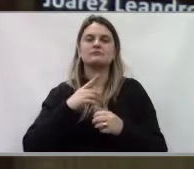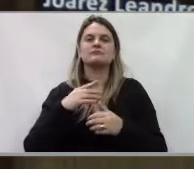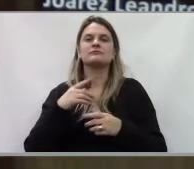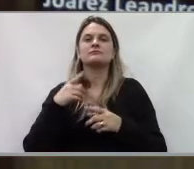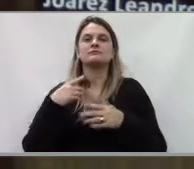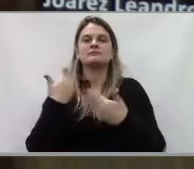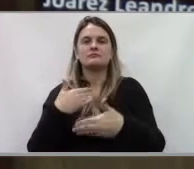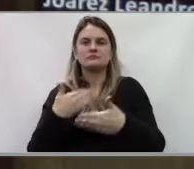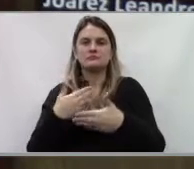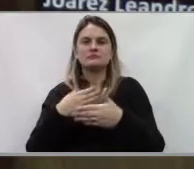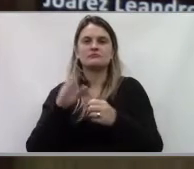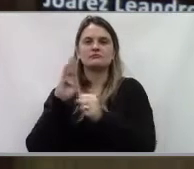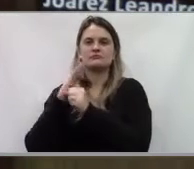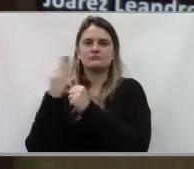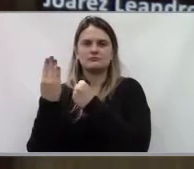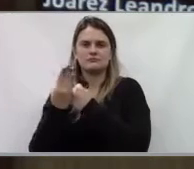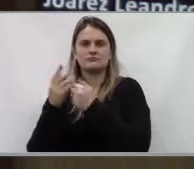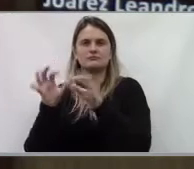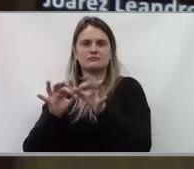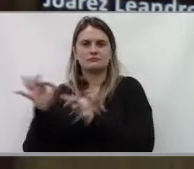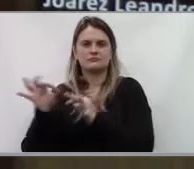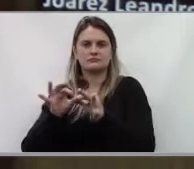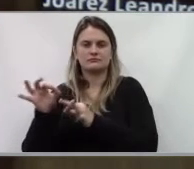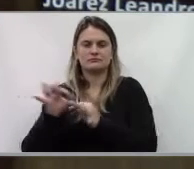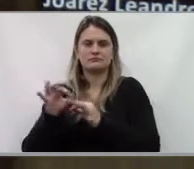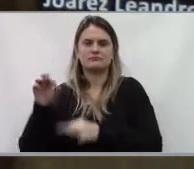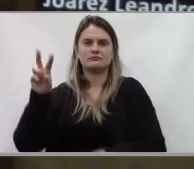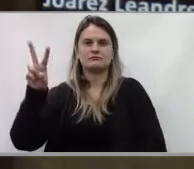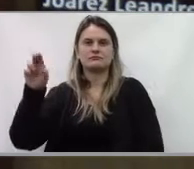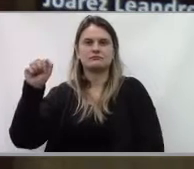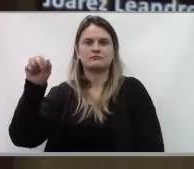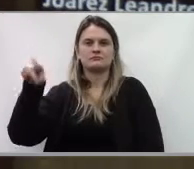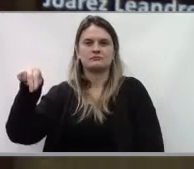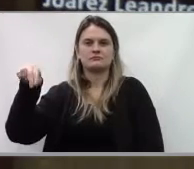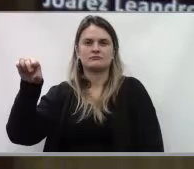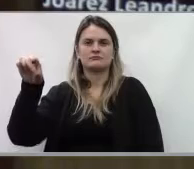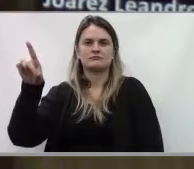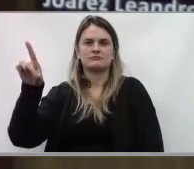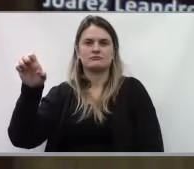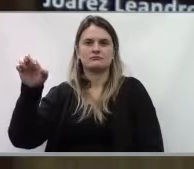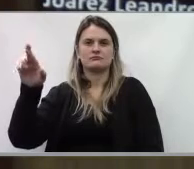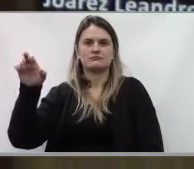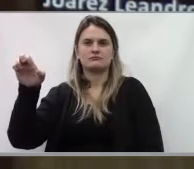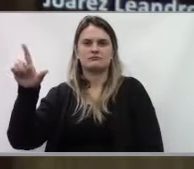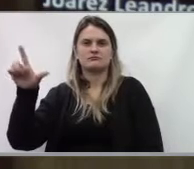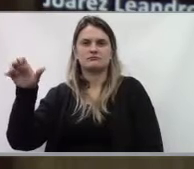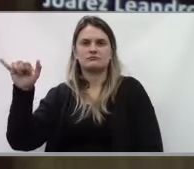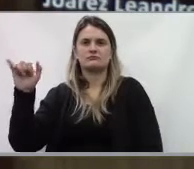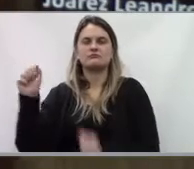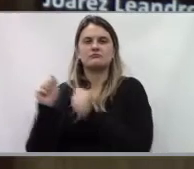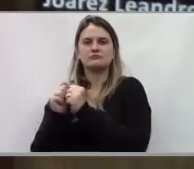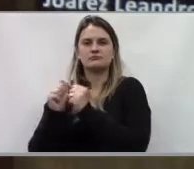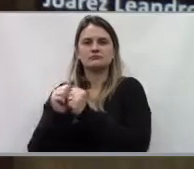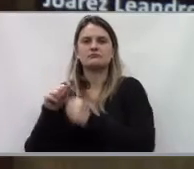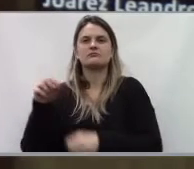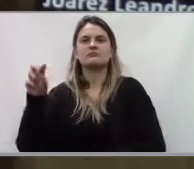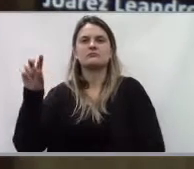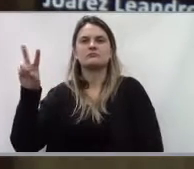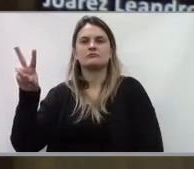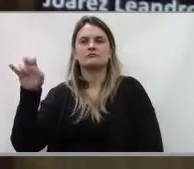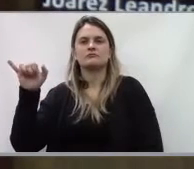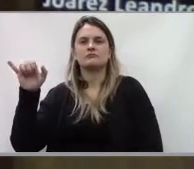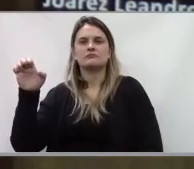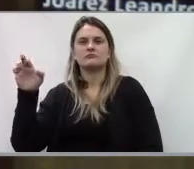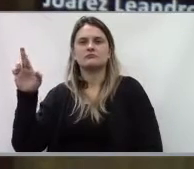provas interbairros, da pessoa do Vanderlei, que é o organizador, e nós tivemos lá, né, Vir? O Vir teve um